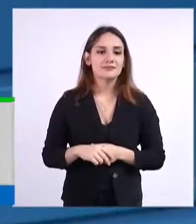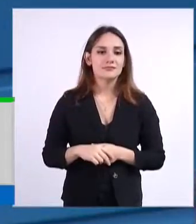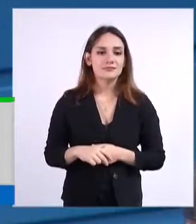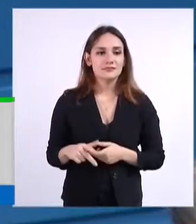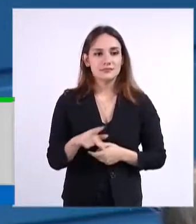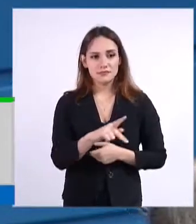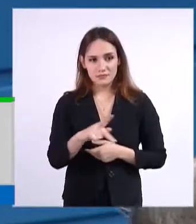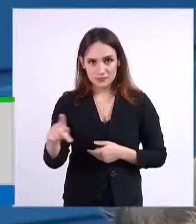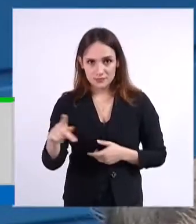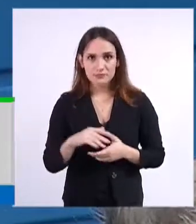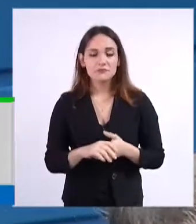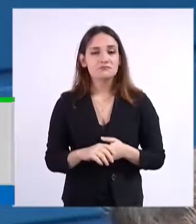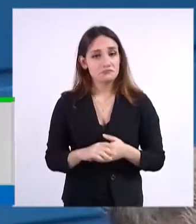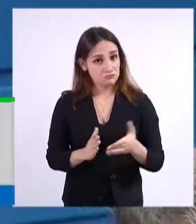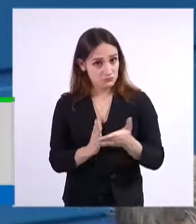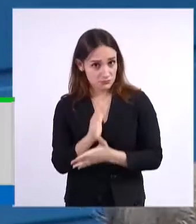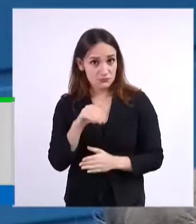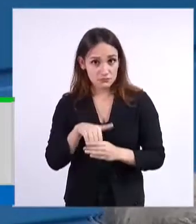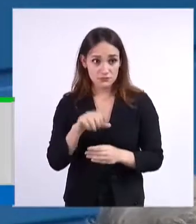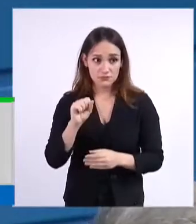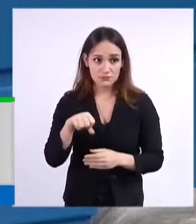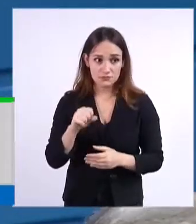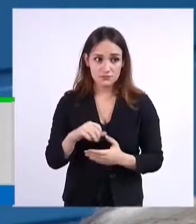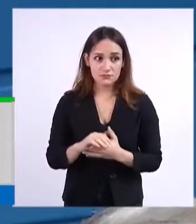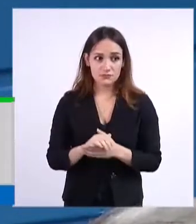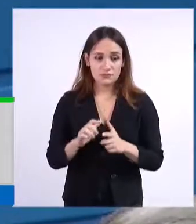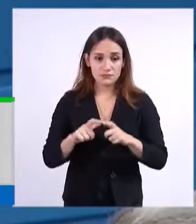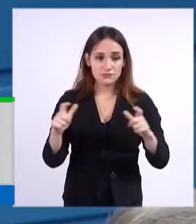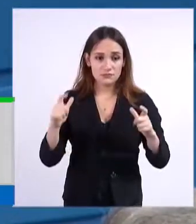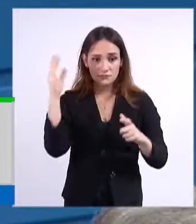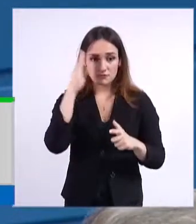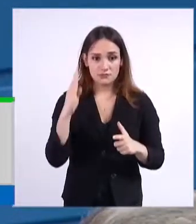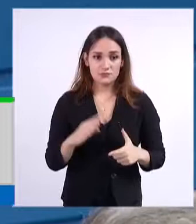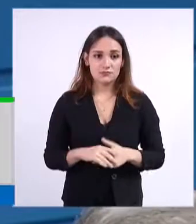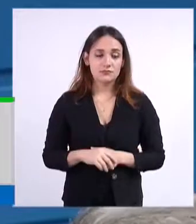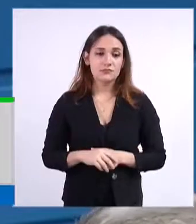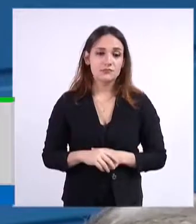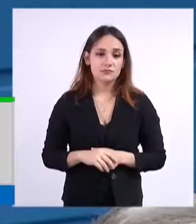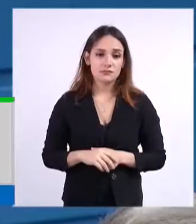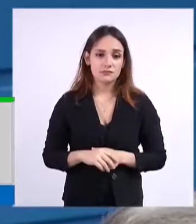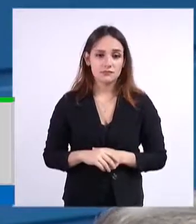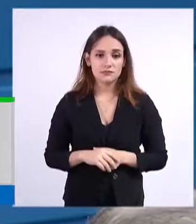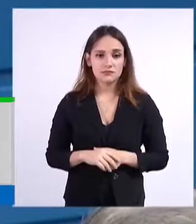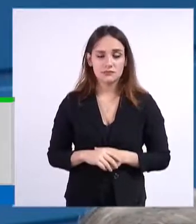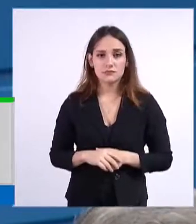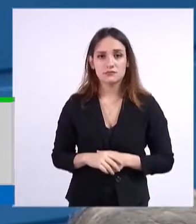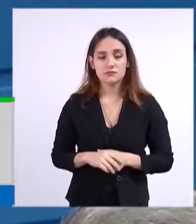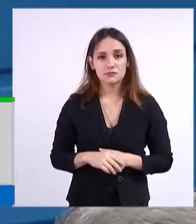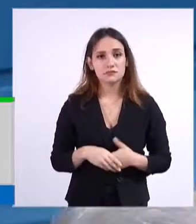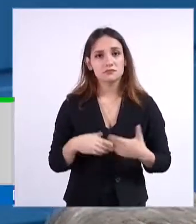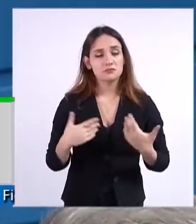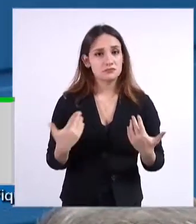eleito pela maioria dos brasileiros. Vossa Excelência,